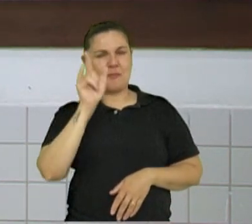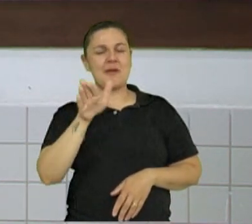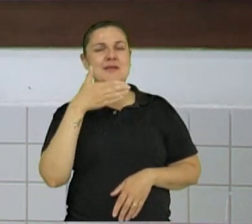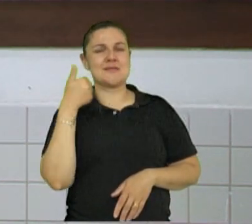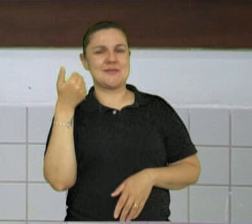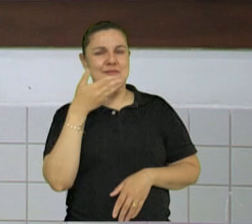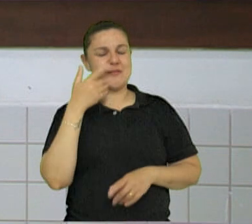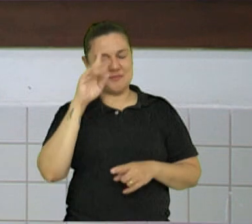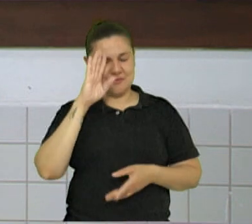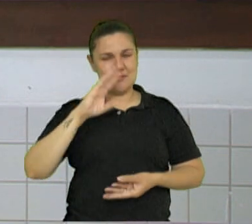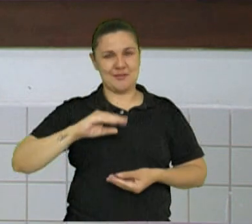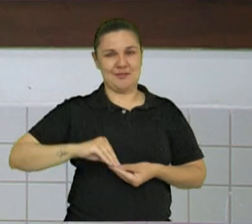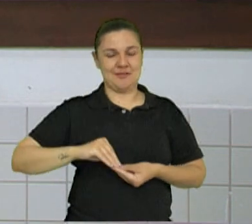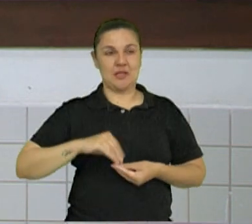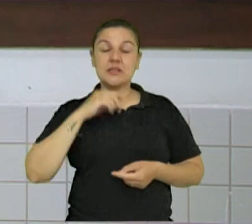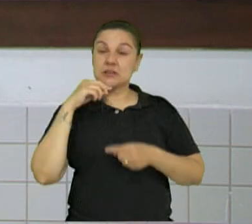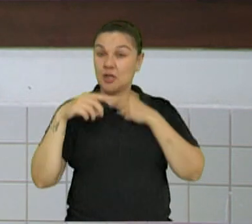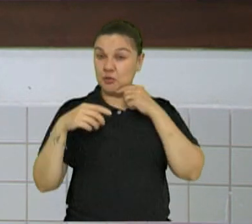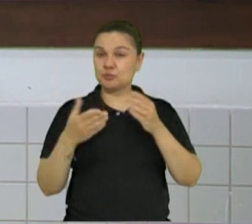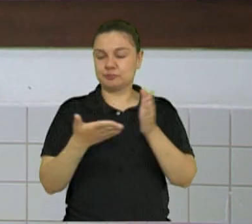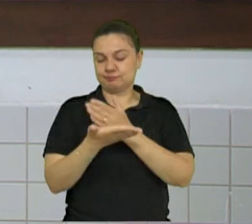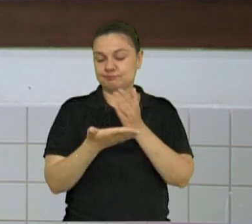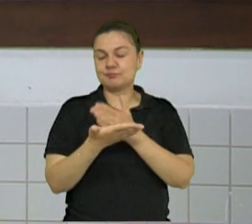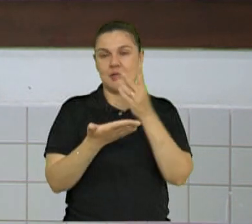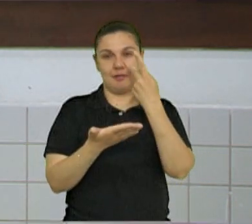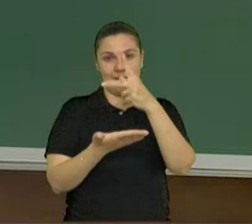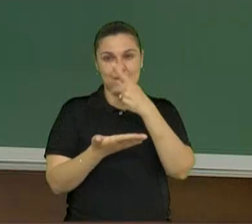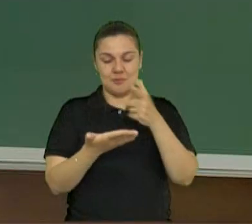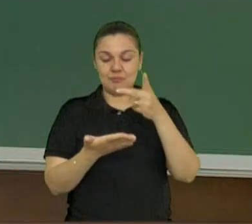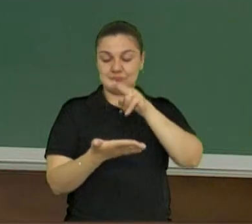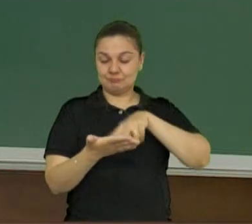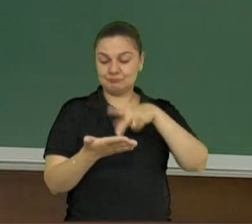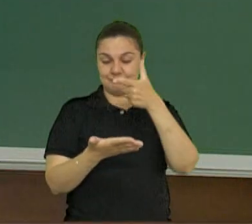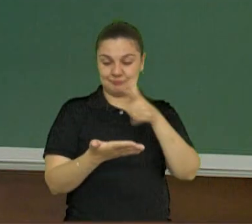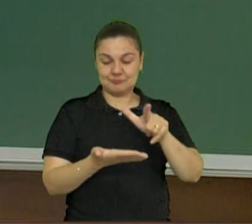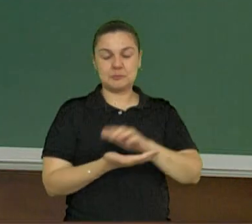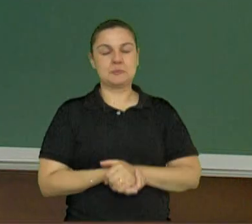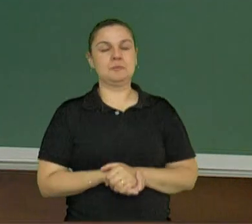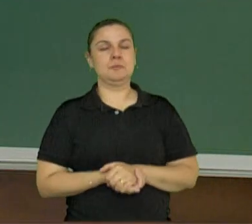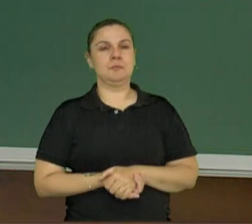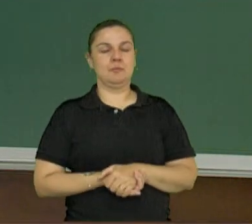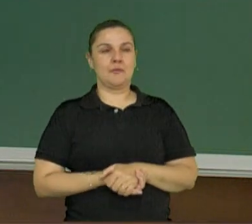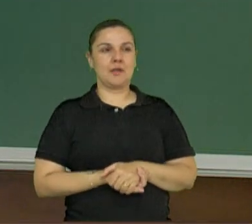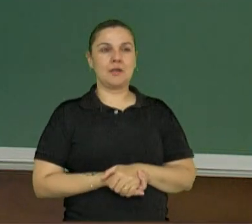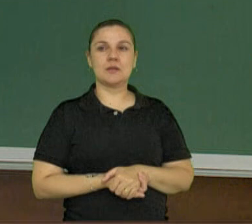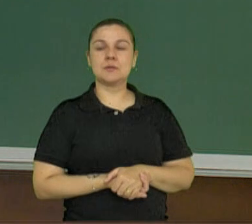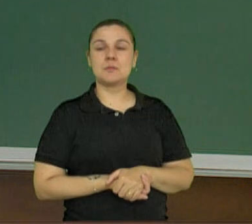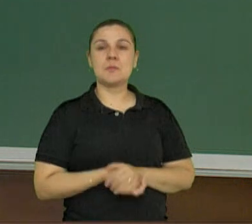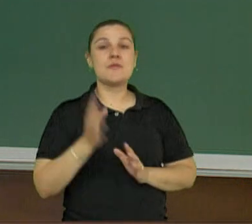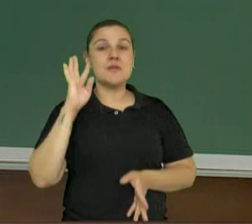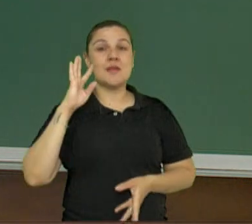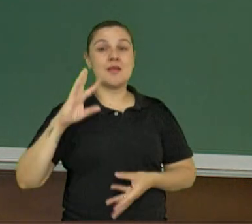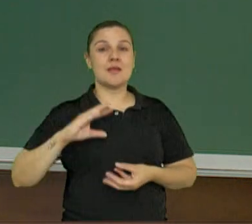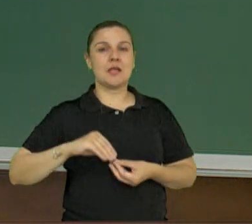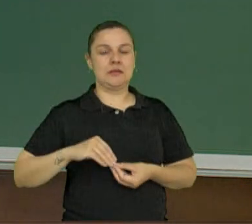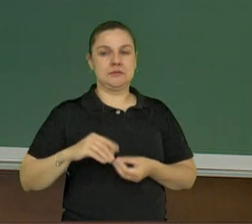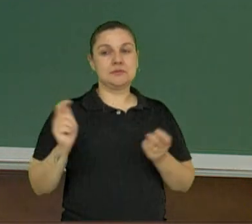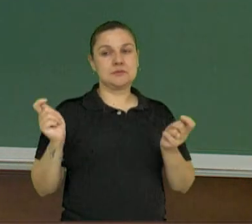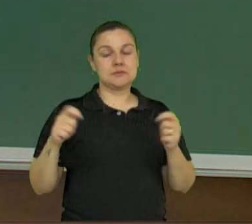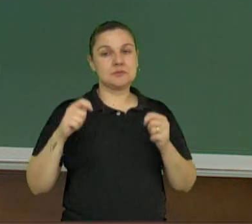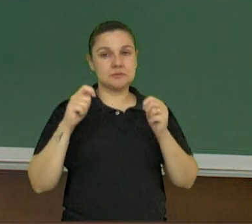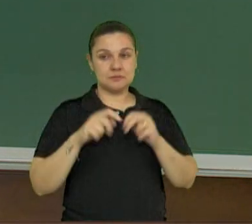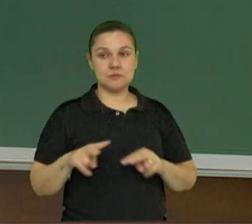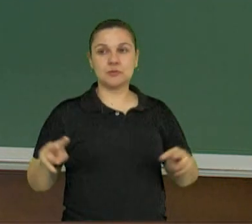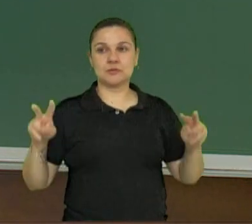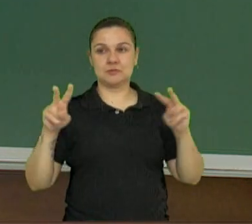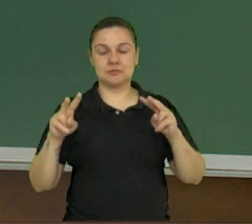vocês compreenderem. Na dúvida, busque no seu caderno, leia novamente o soneto completo para que você possa ver.